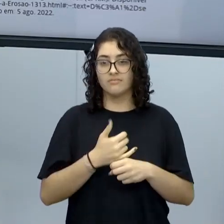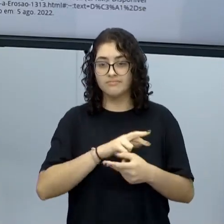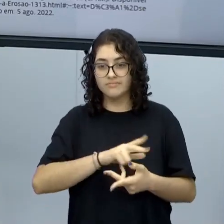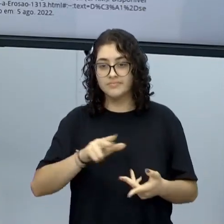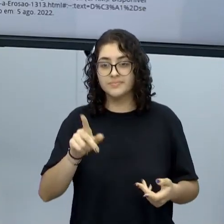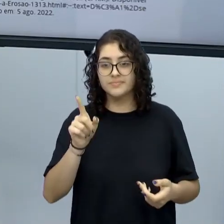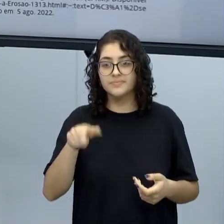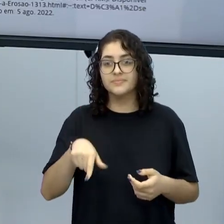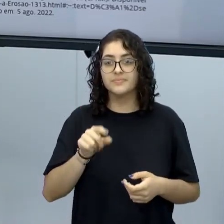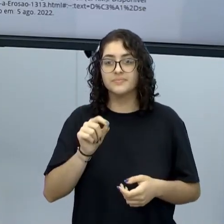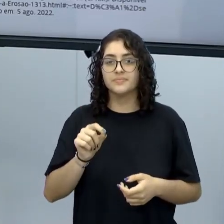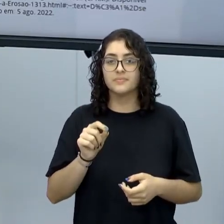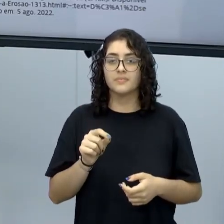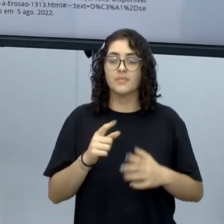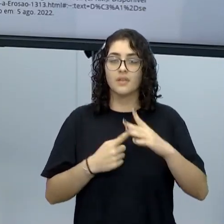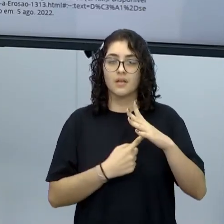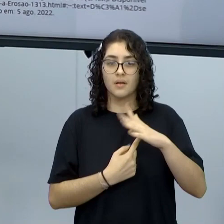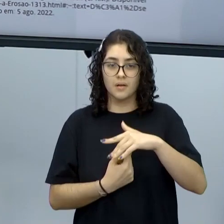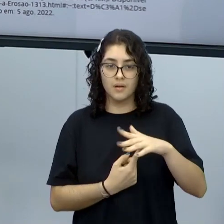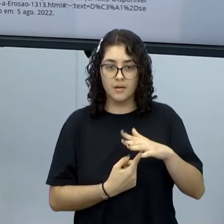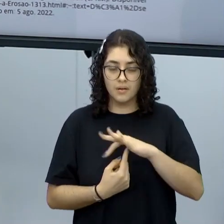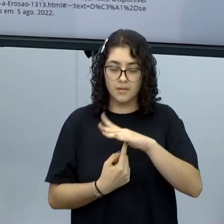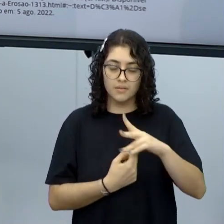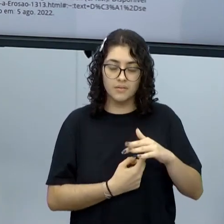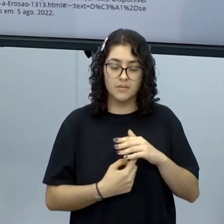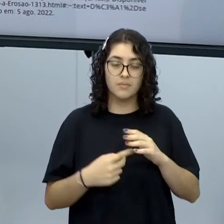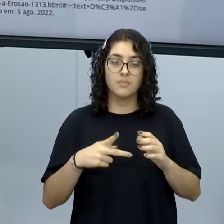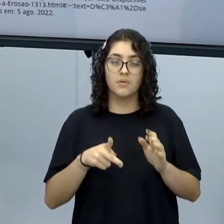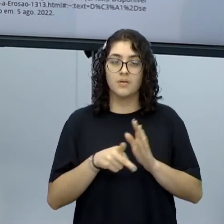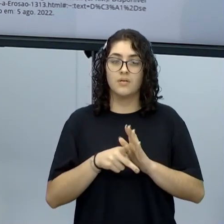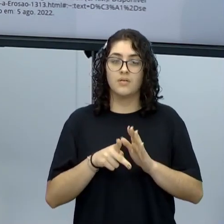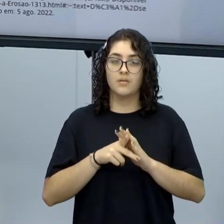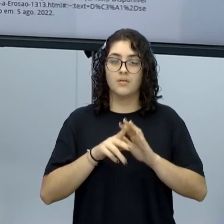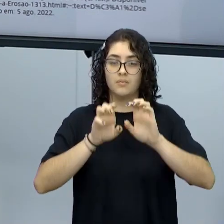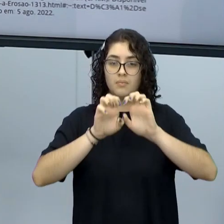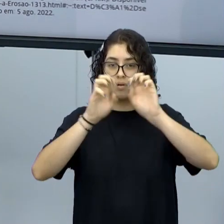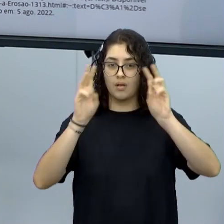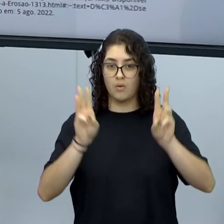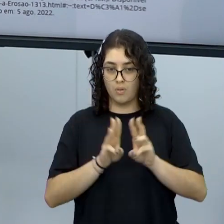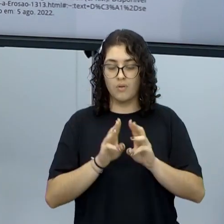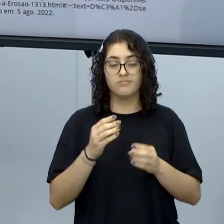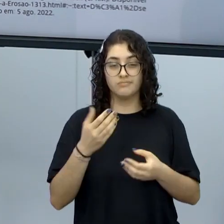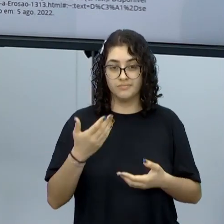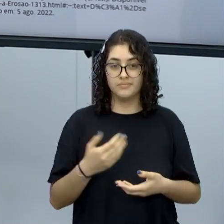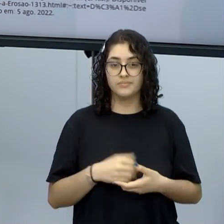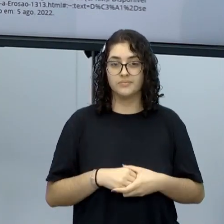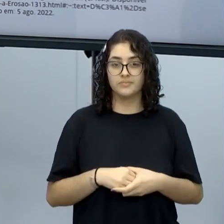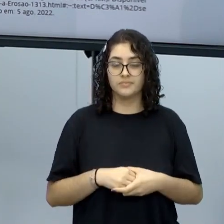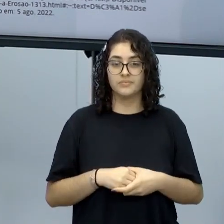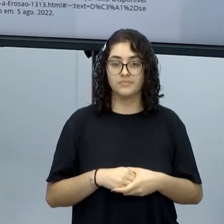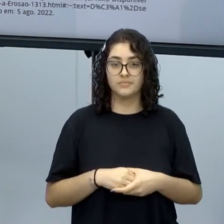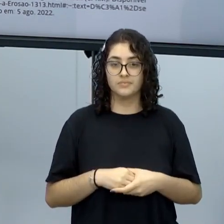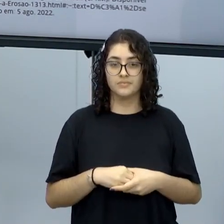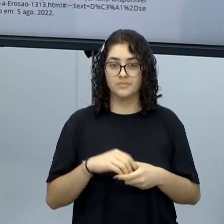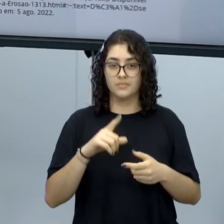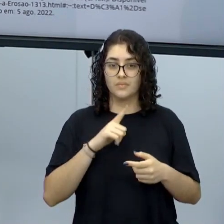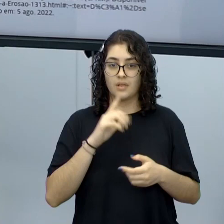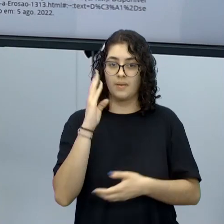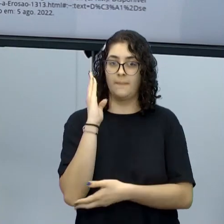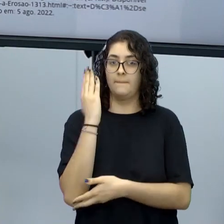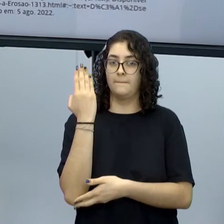Que era um parque, tipo esses parques ecológicos e tal, e aí tinha um tronco de